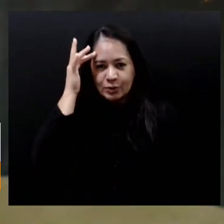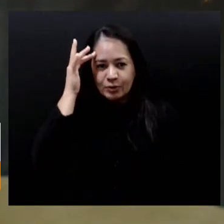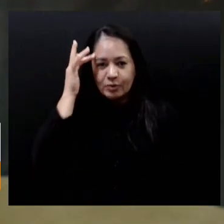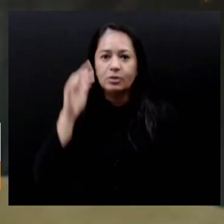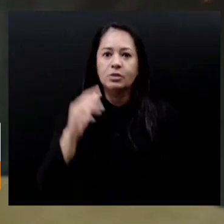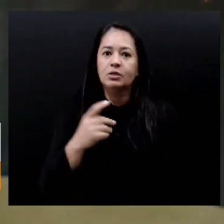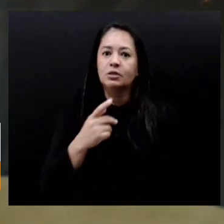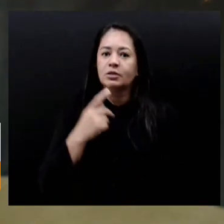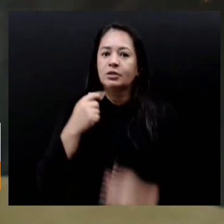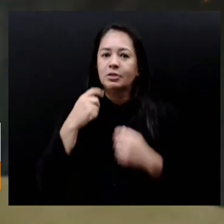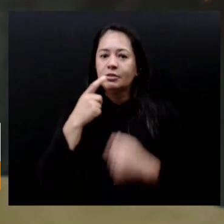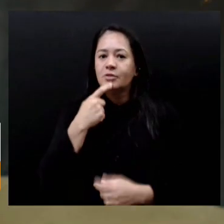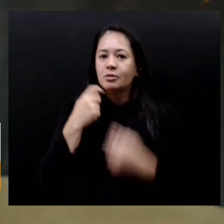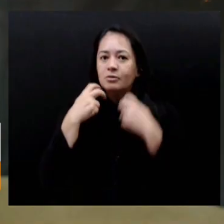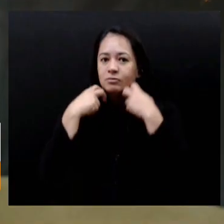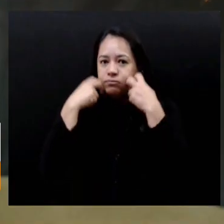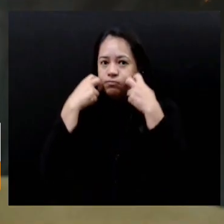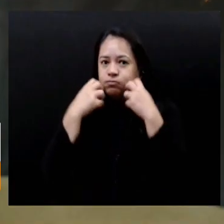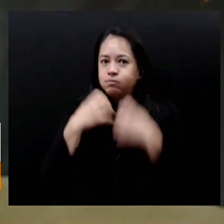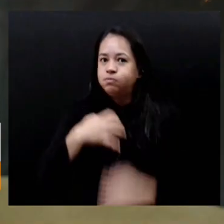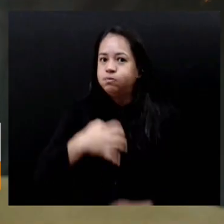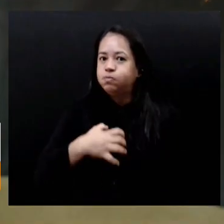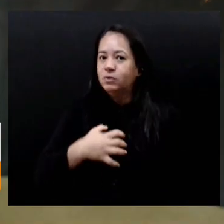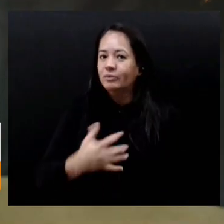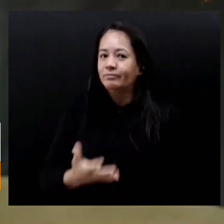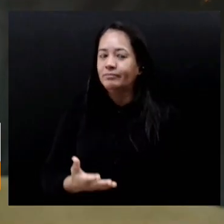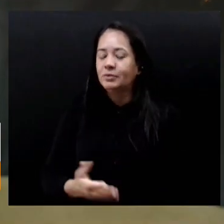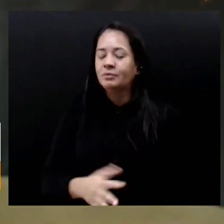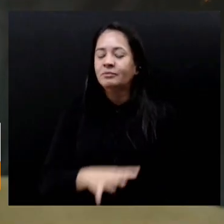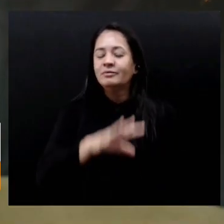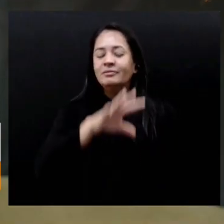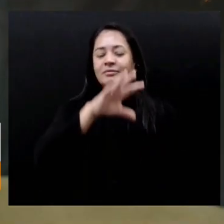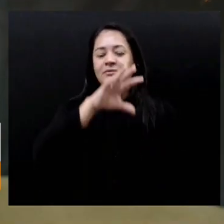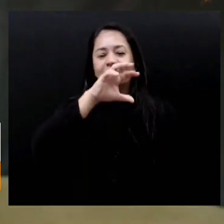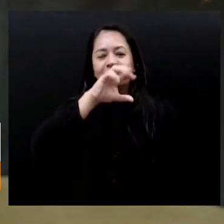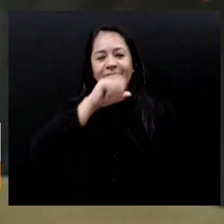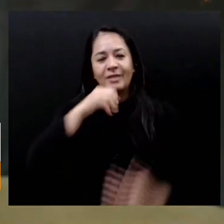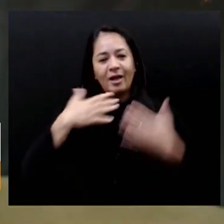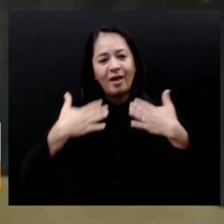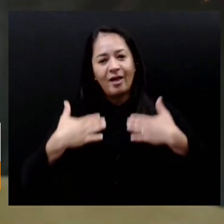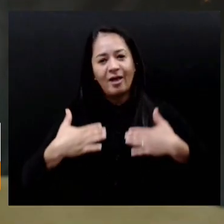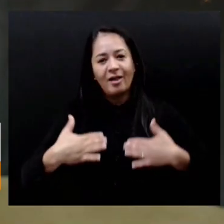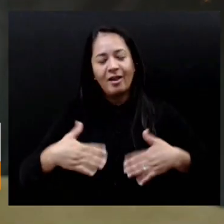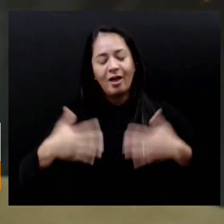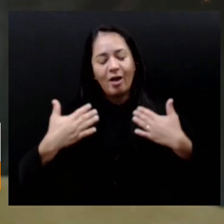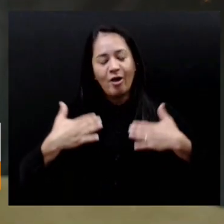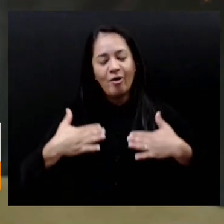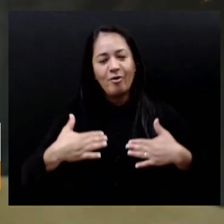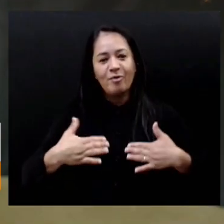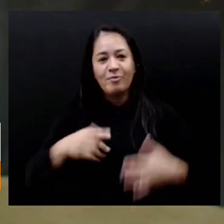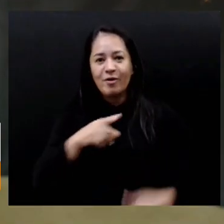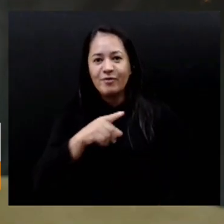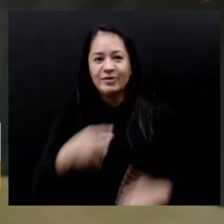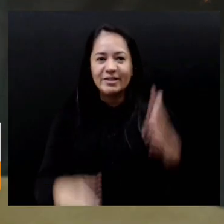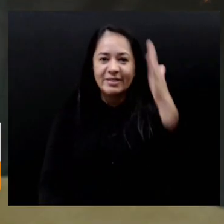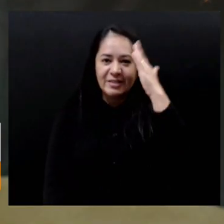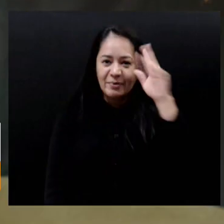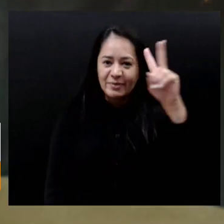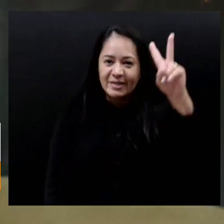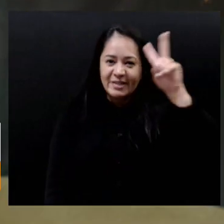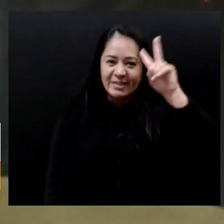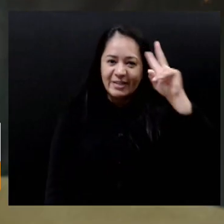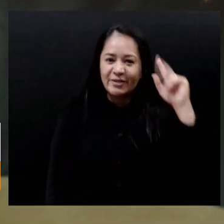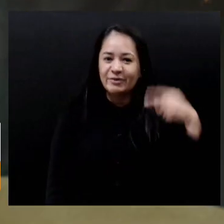raiva? Então, respira, calma, fica tranquilo. Você sabe que na segunda-feira a gente volta a partir das 8 da